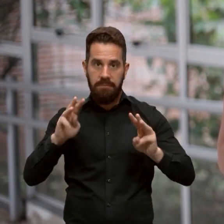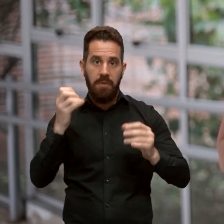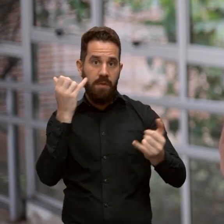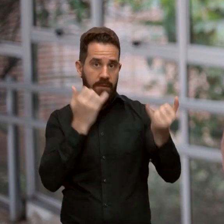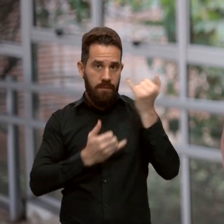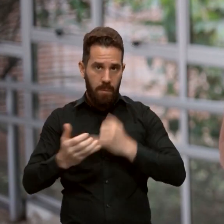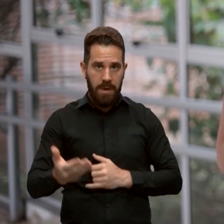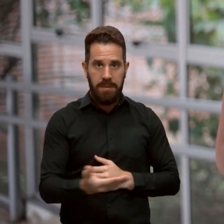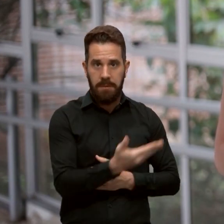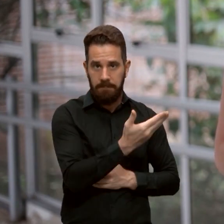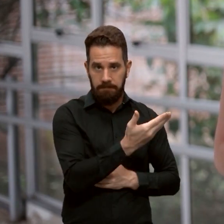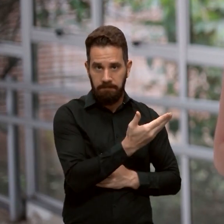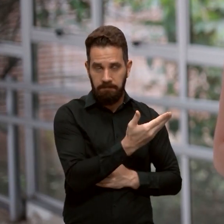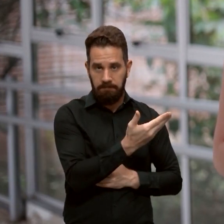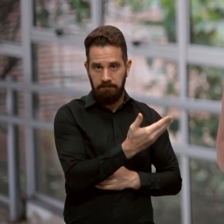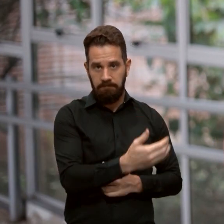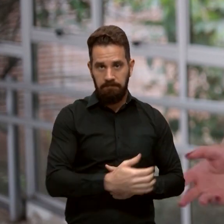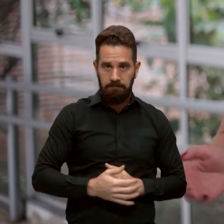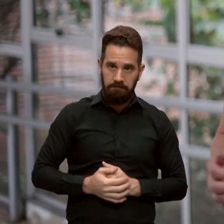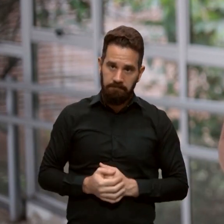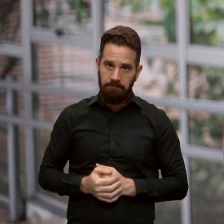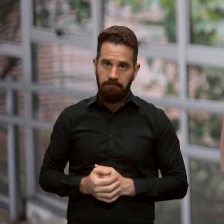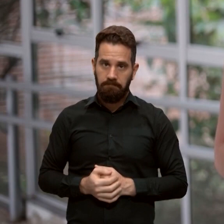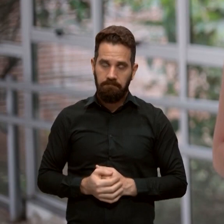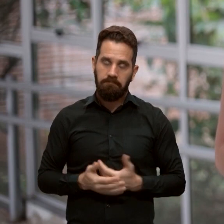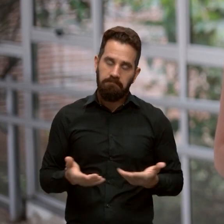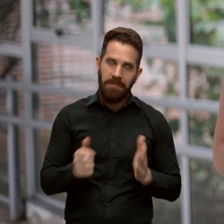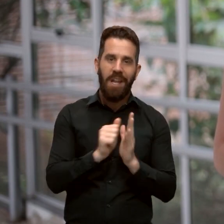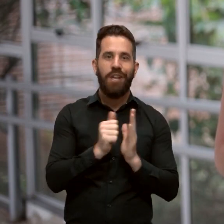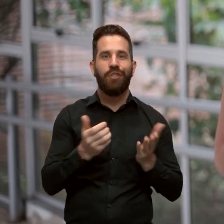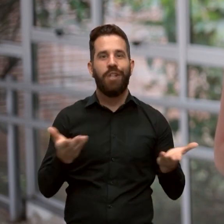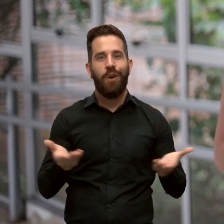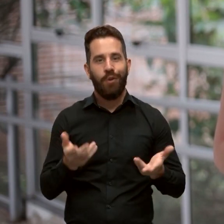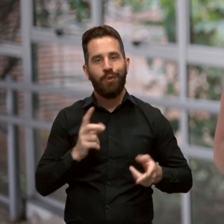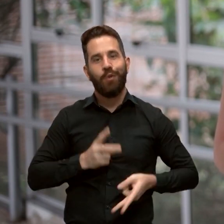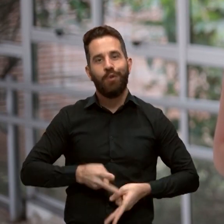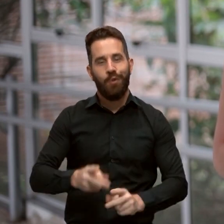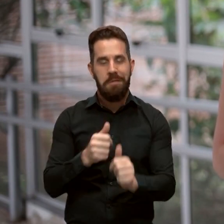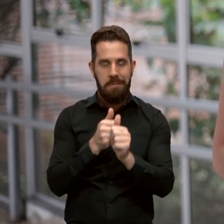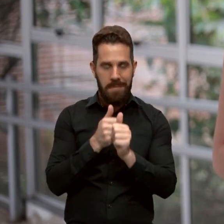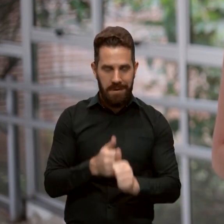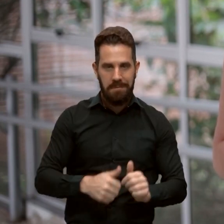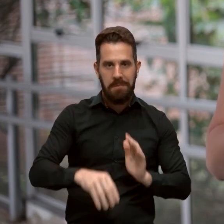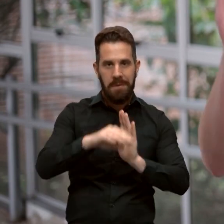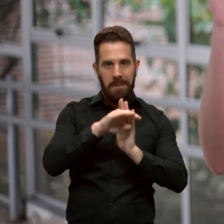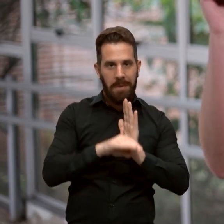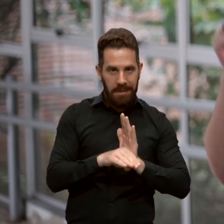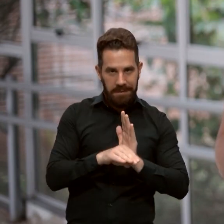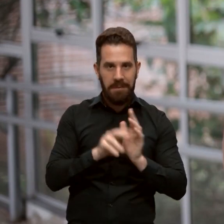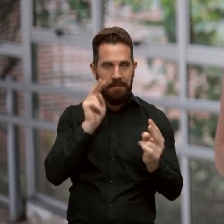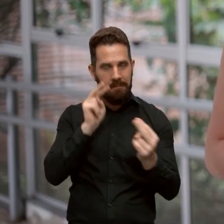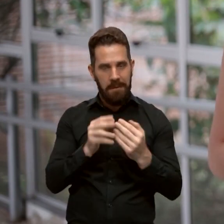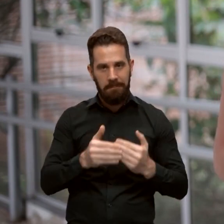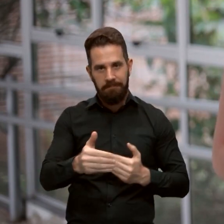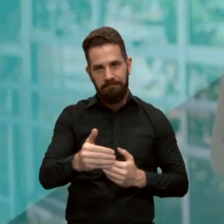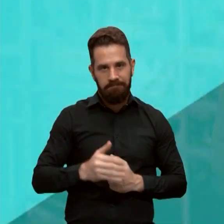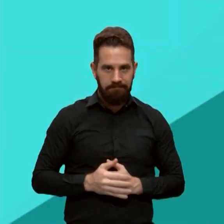UFG, ufg.br. E essa foi a agenda de hoje. Continue acompanhando a nossa programação e até